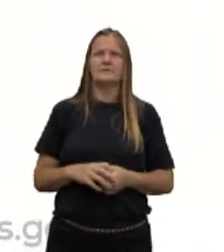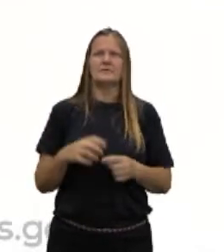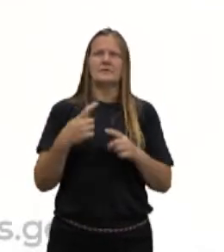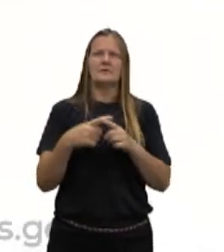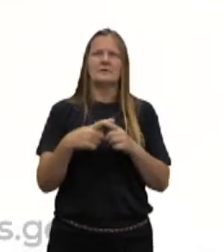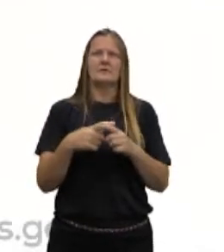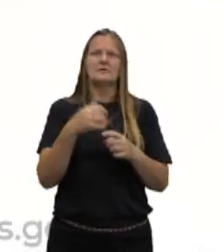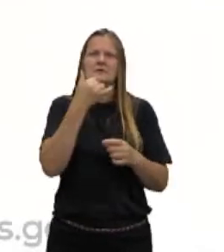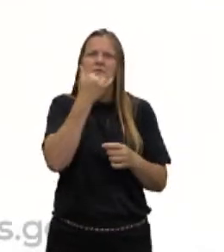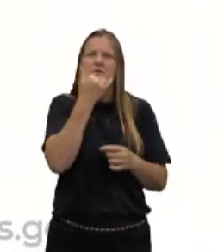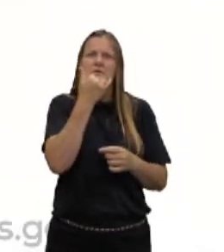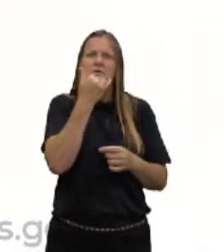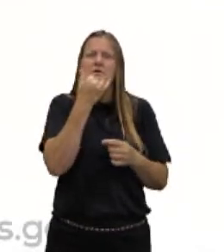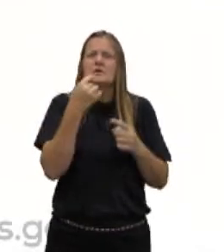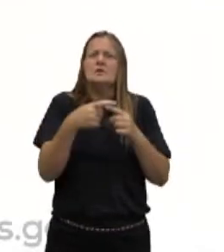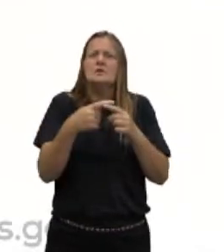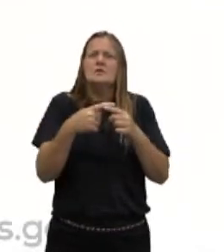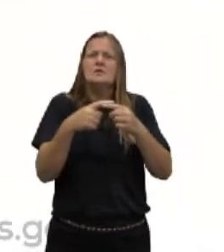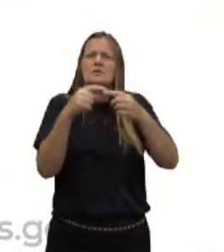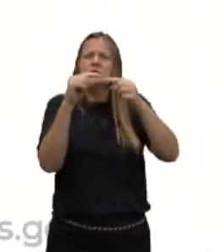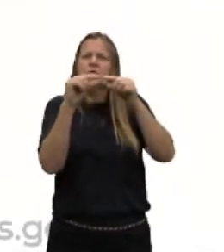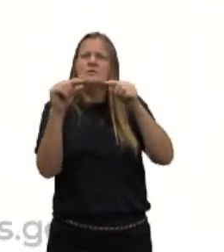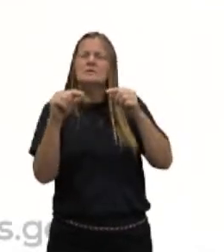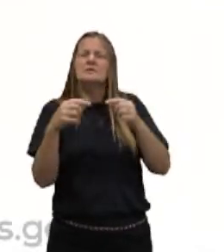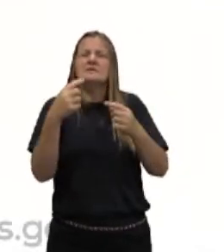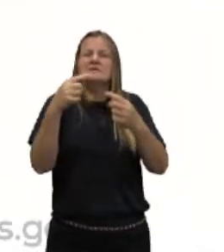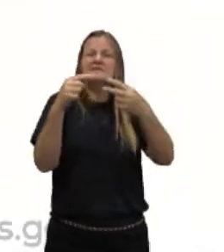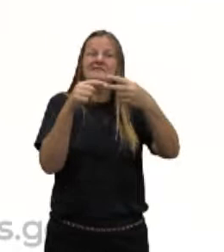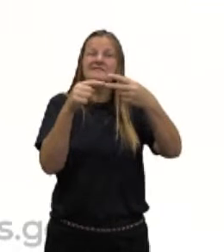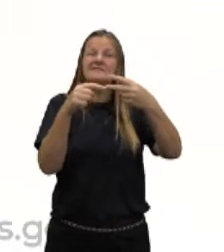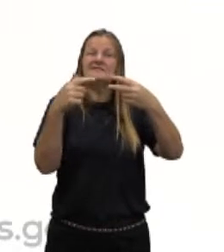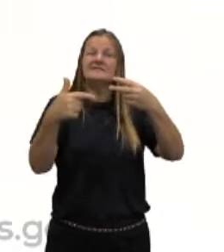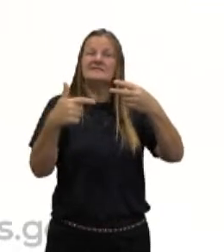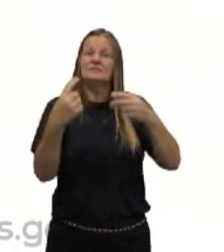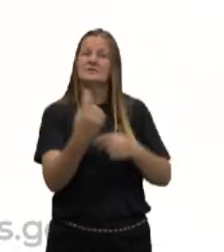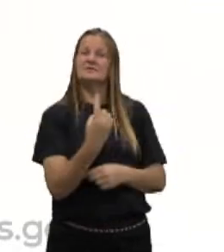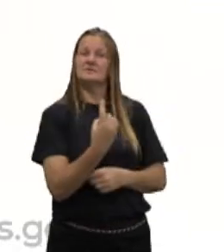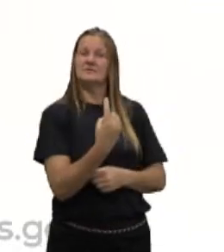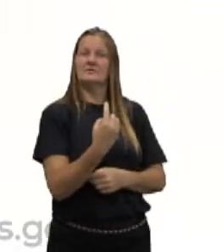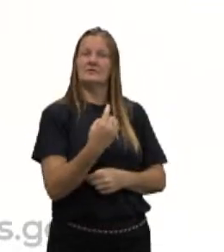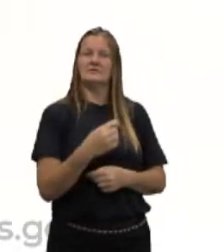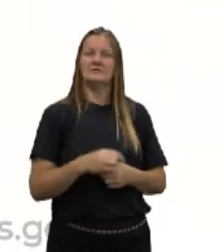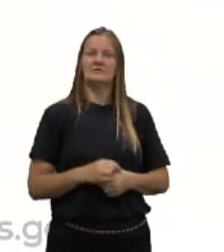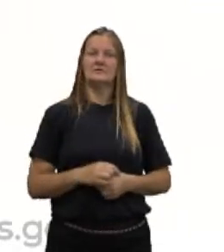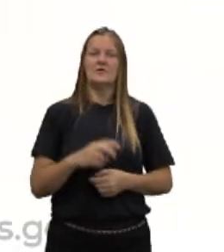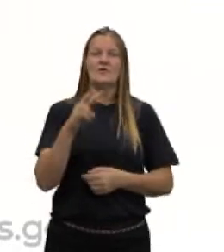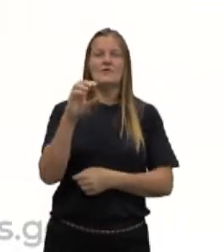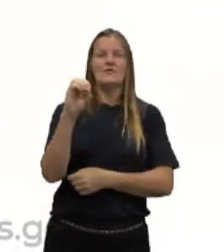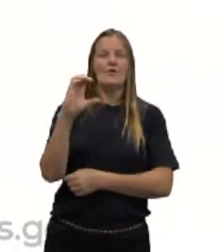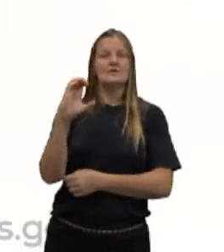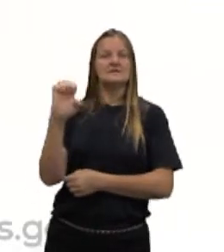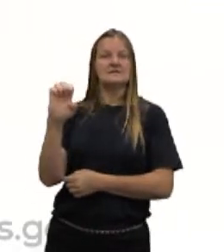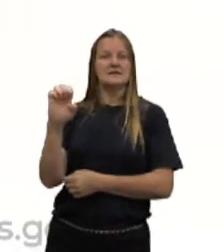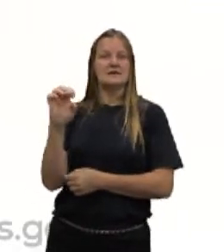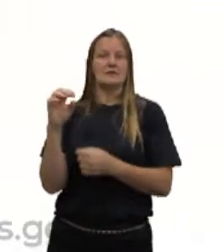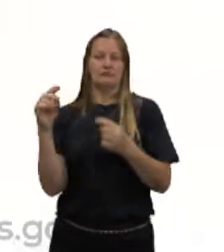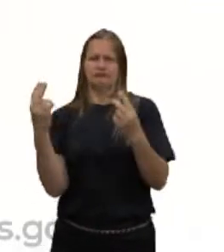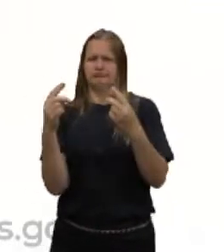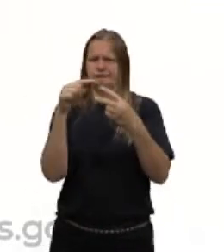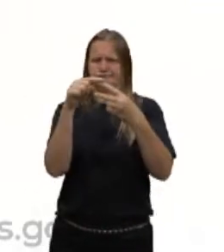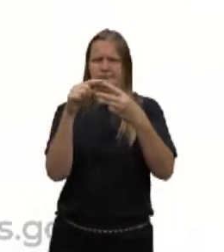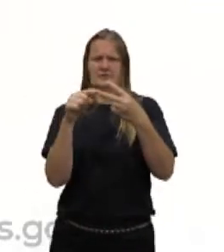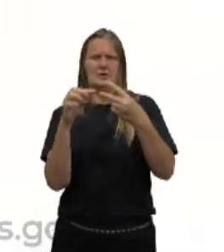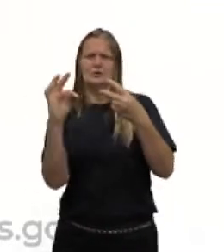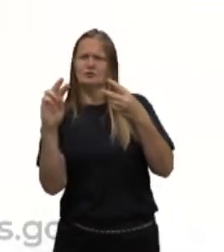de imperativo na segunda pessoa do plural, aliás, do singular. Então, o que, que eu tenho ali? Eu tenho duas pessoas